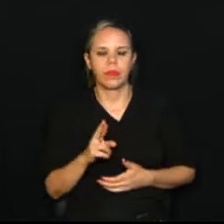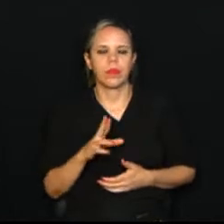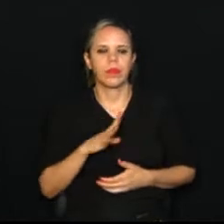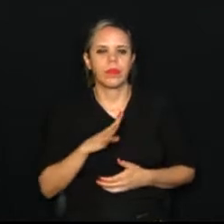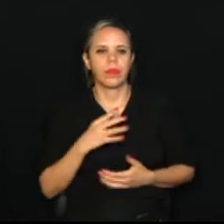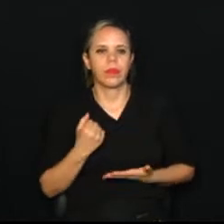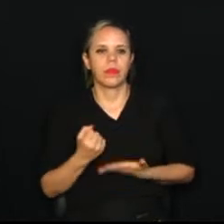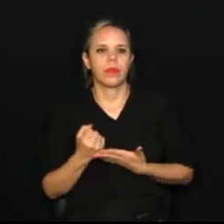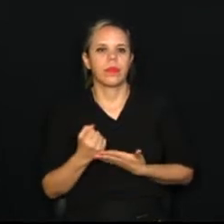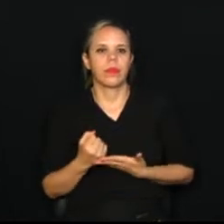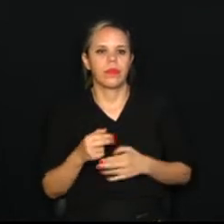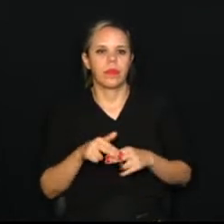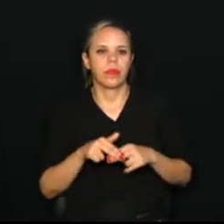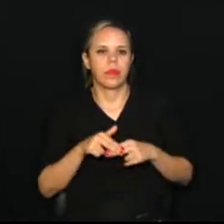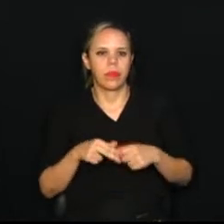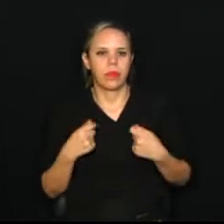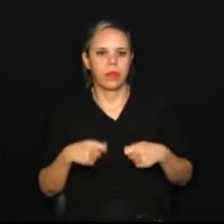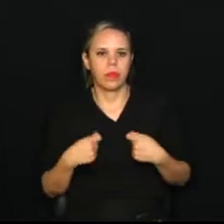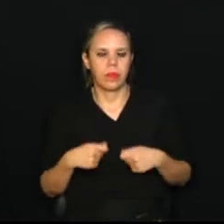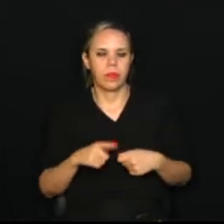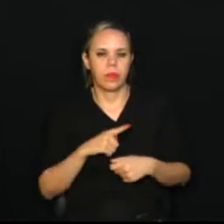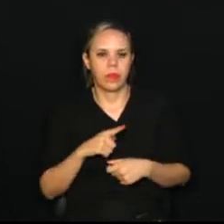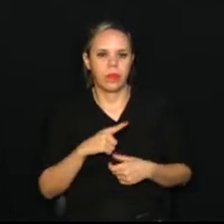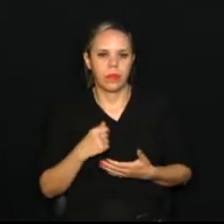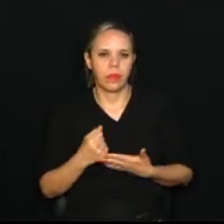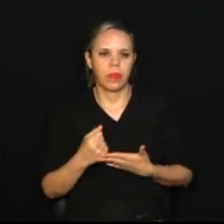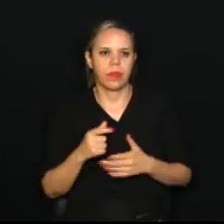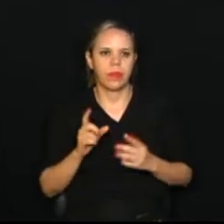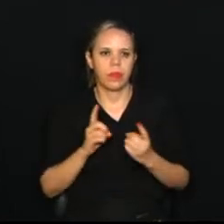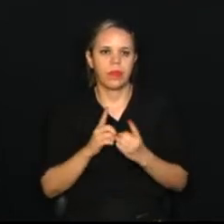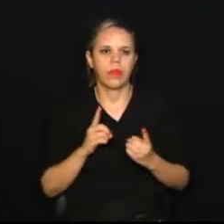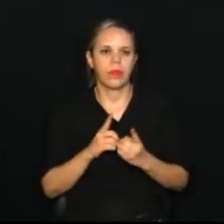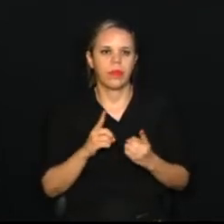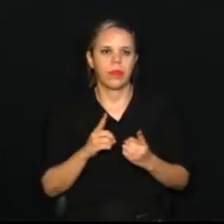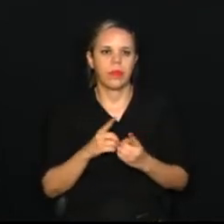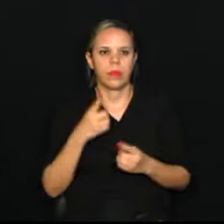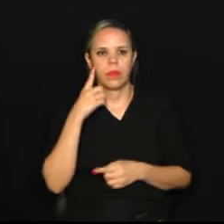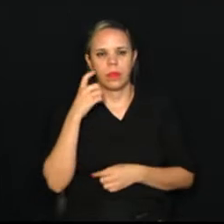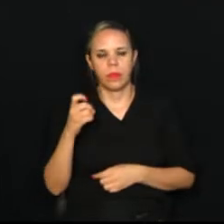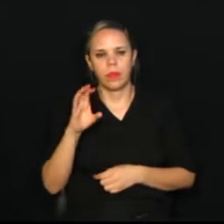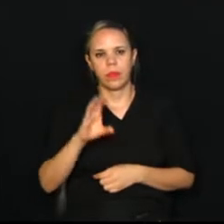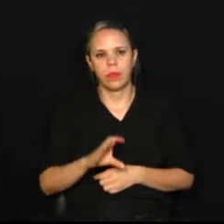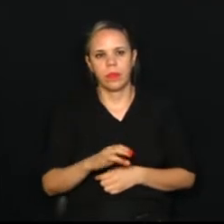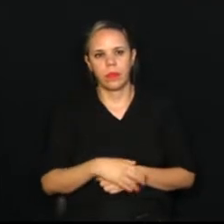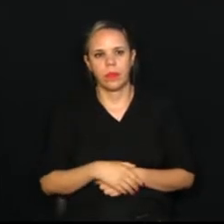cidade em função das necessidades que ela tem de atendimento aos interesses do cidadão.